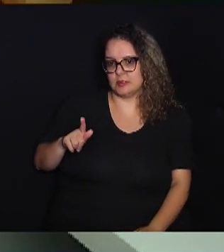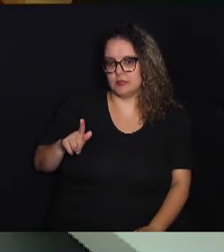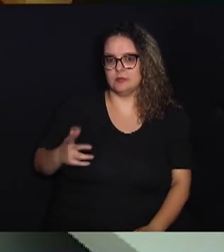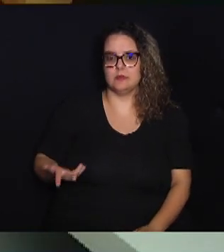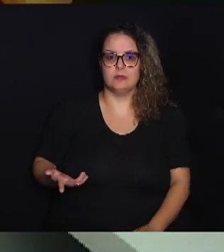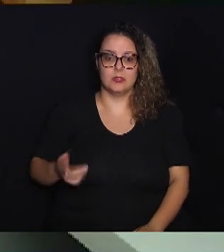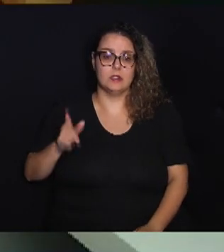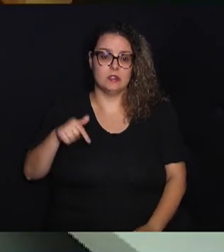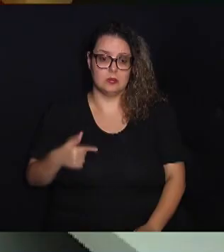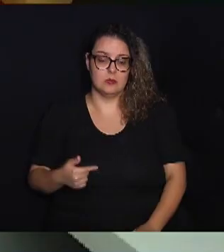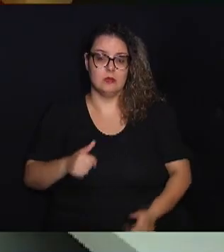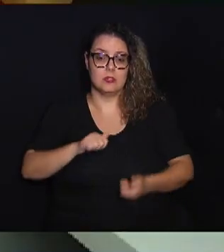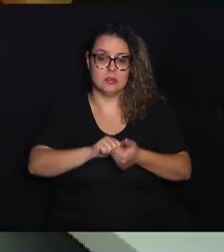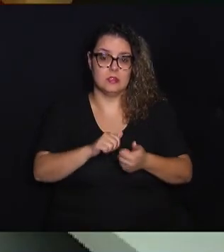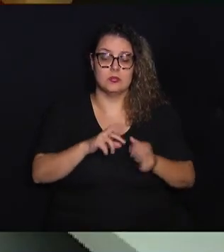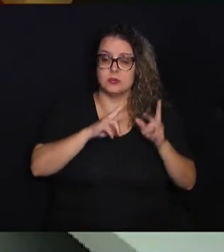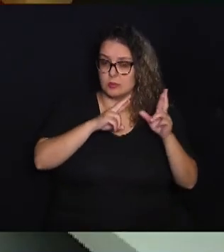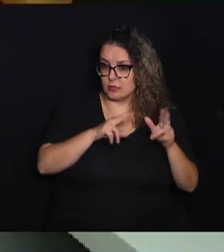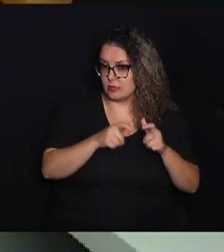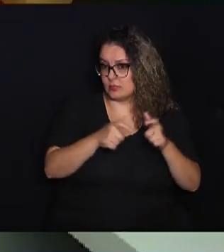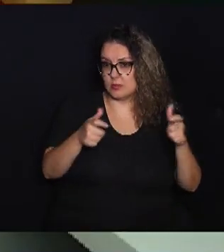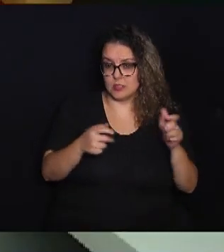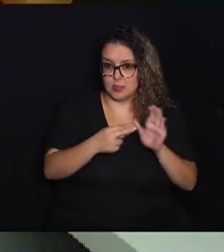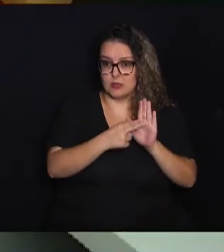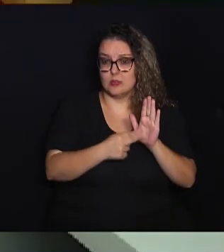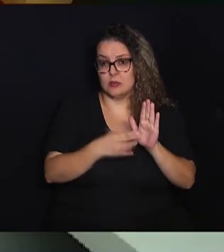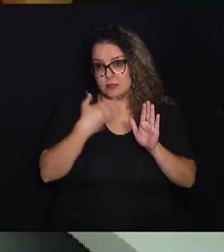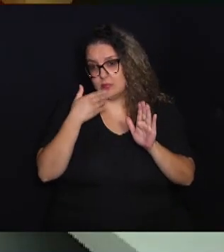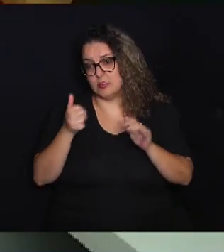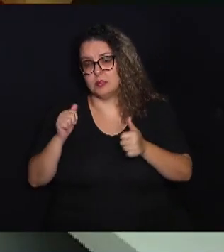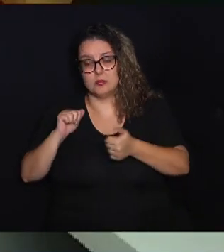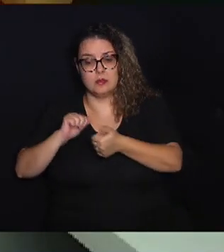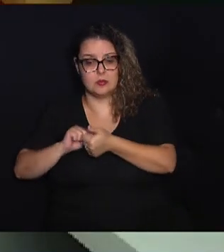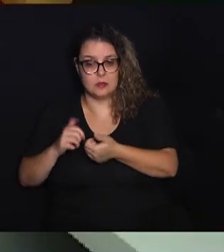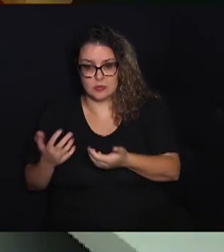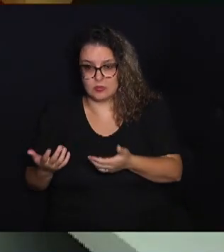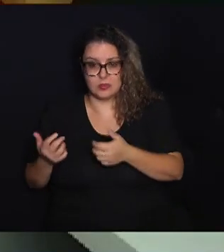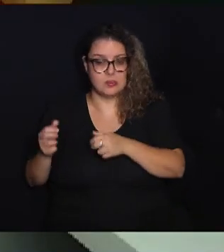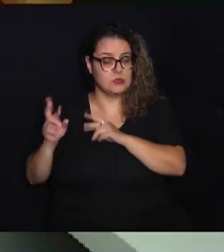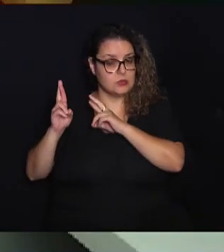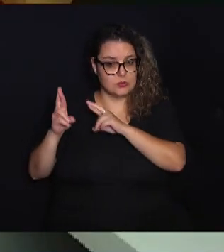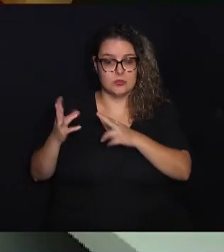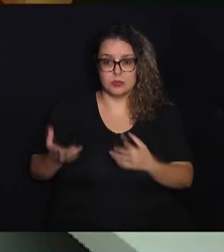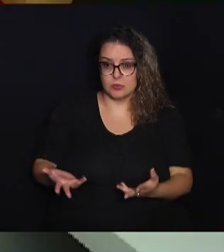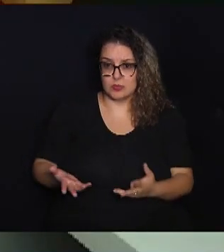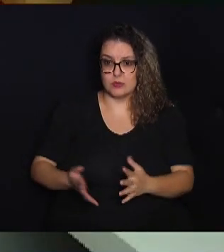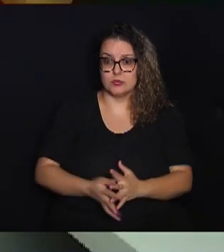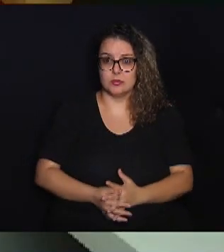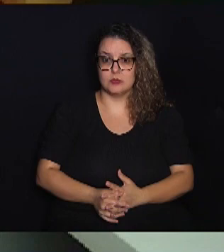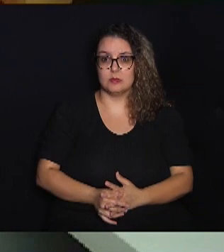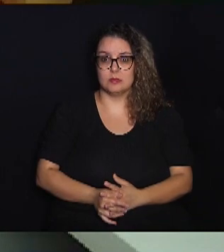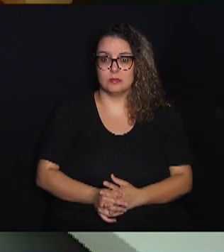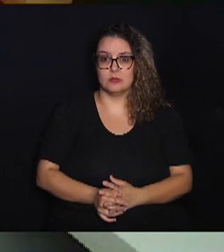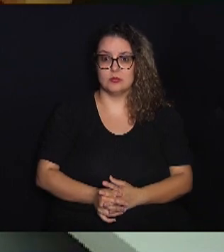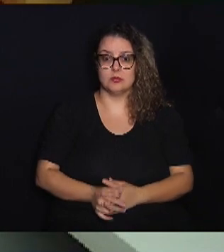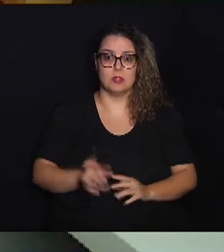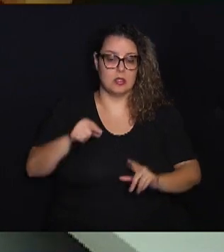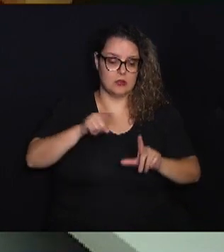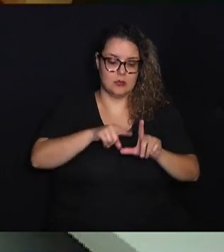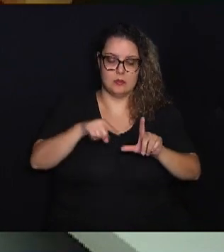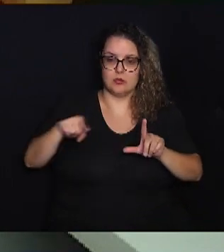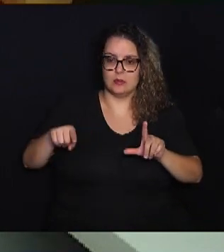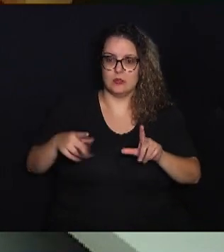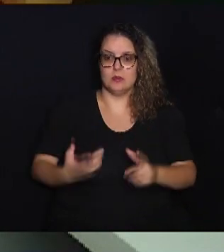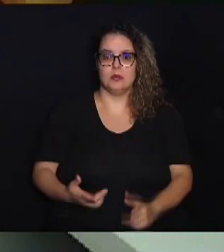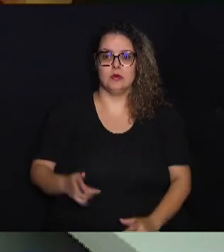Então, quanto maior a nota, melhor seu sono, né? Então, isso é uma escala. Você tem escala de